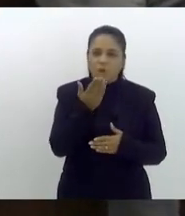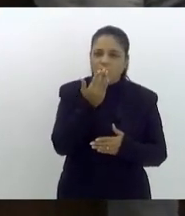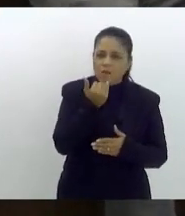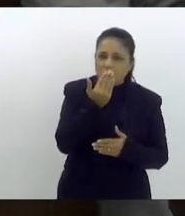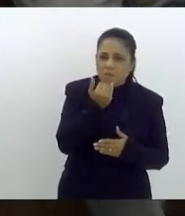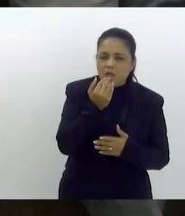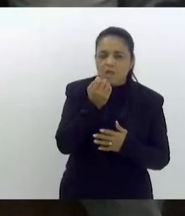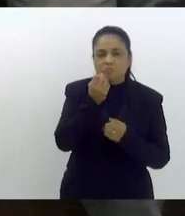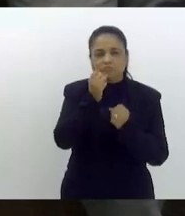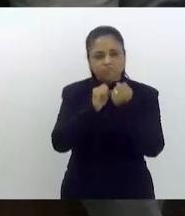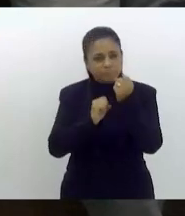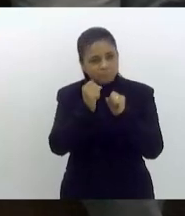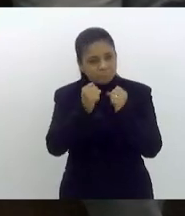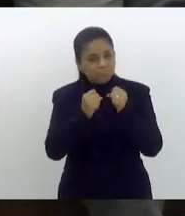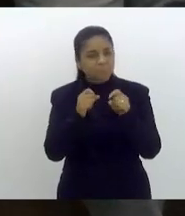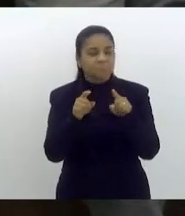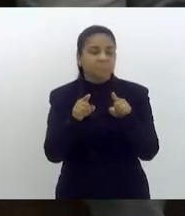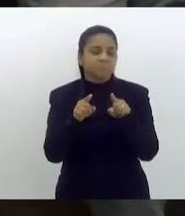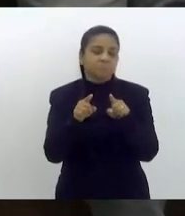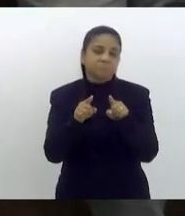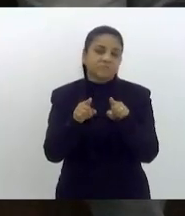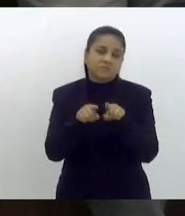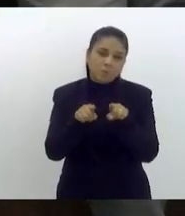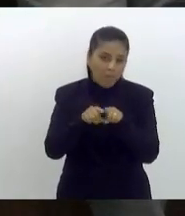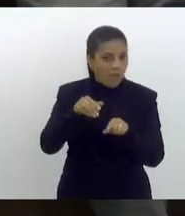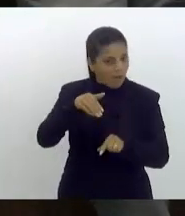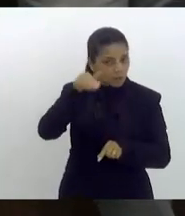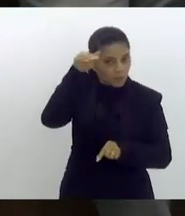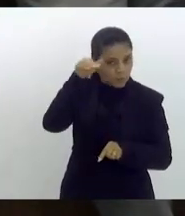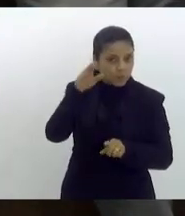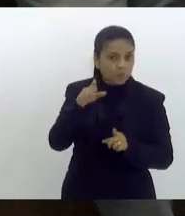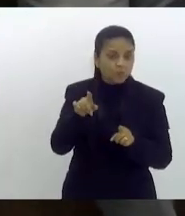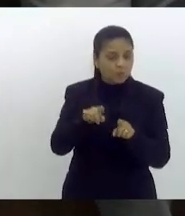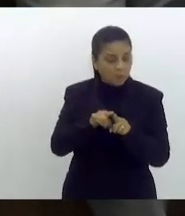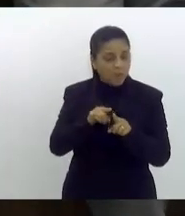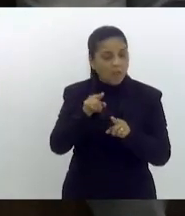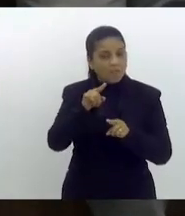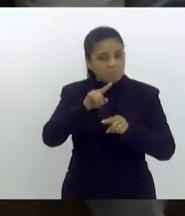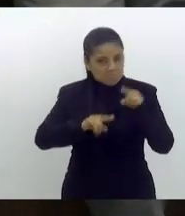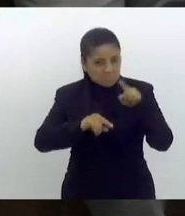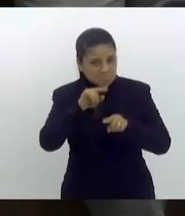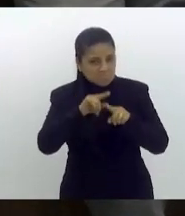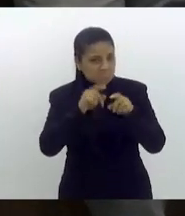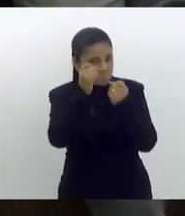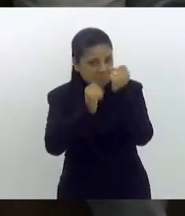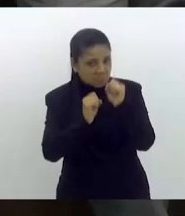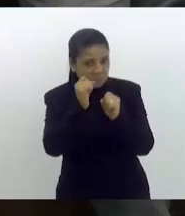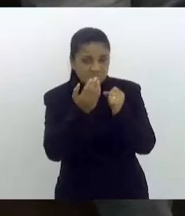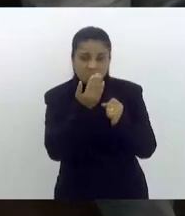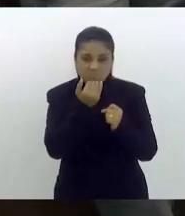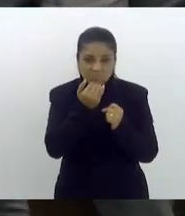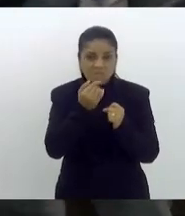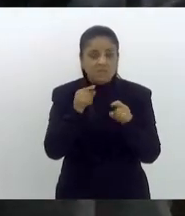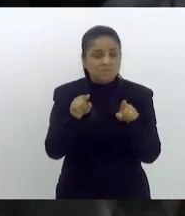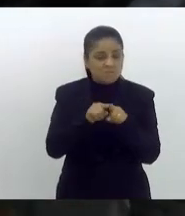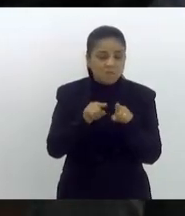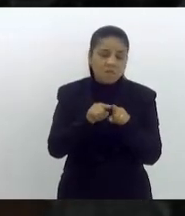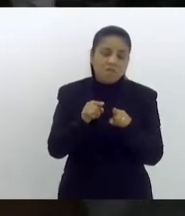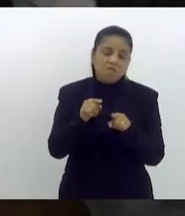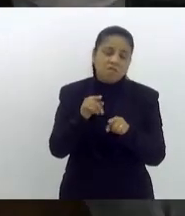até os adultos também vale dizer que esses produtos não fazem mal só para crianças fazem mal para adultos